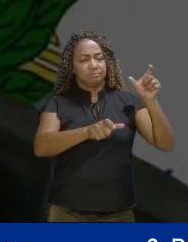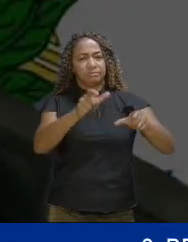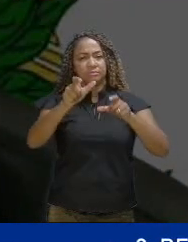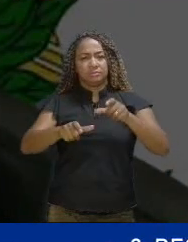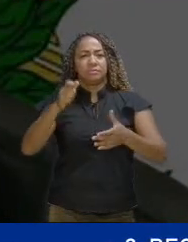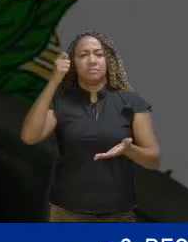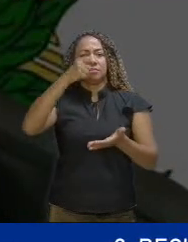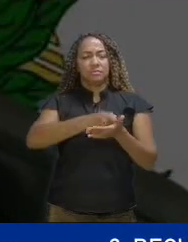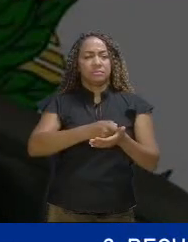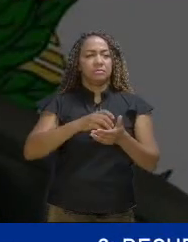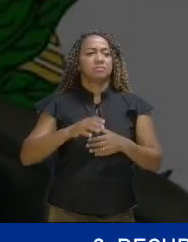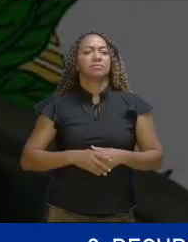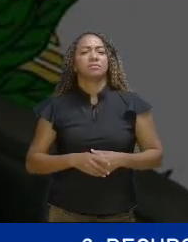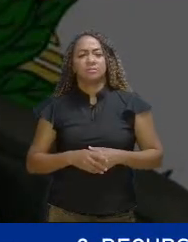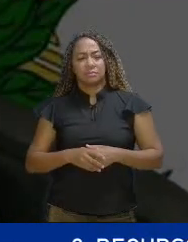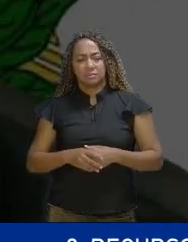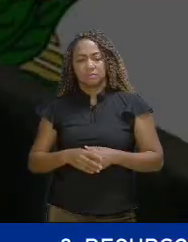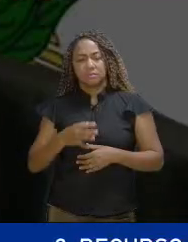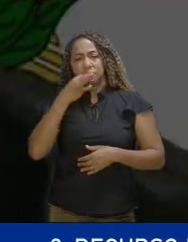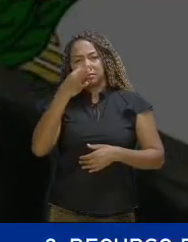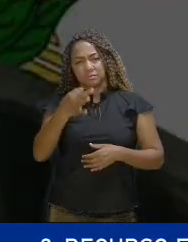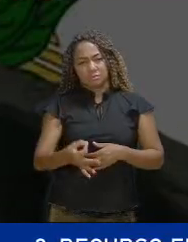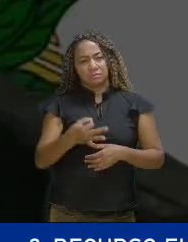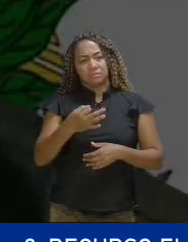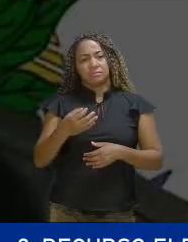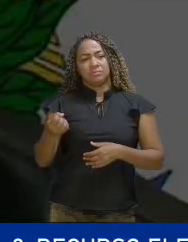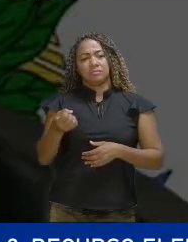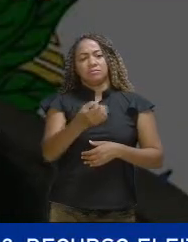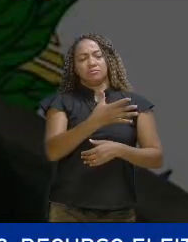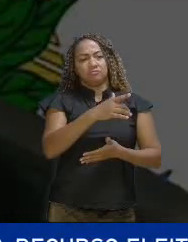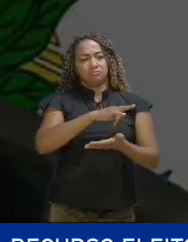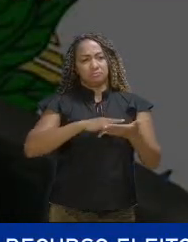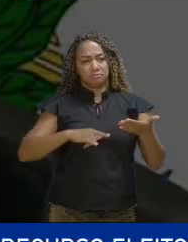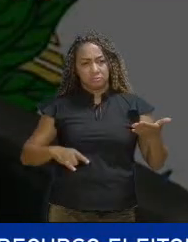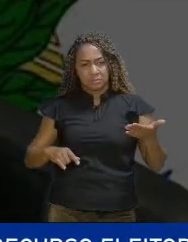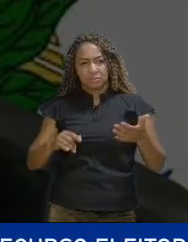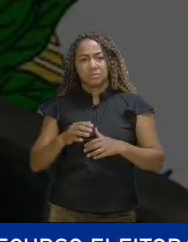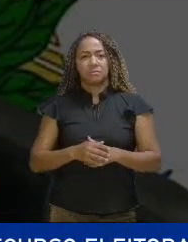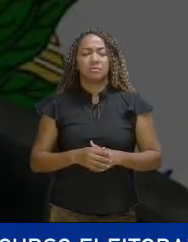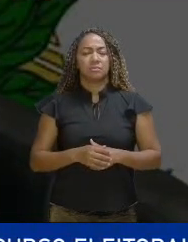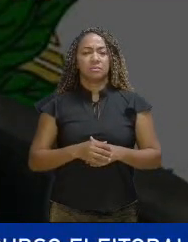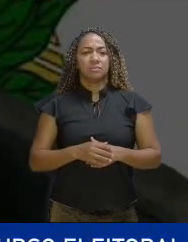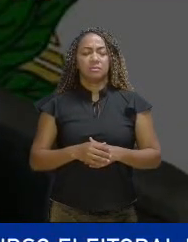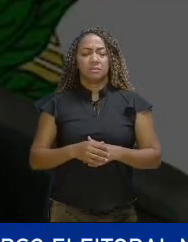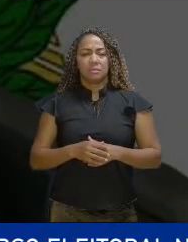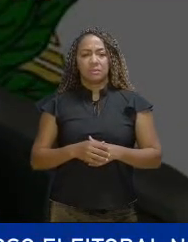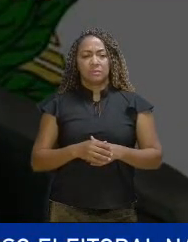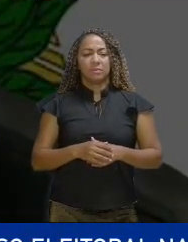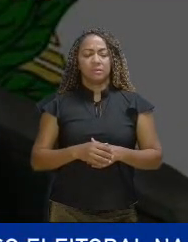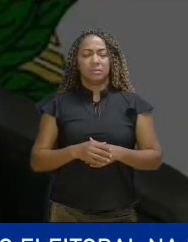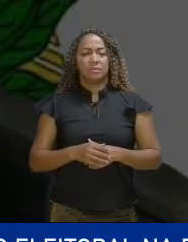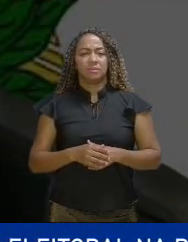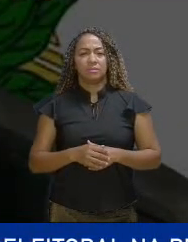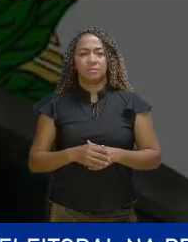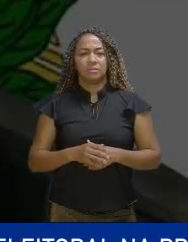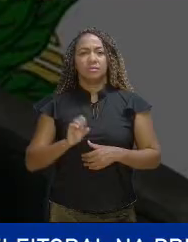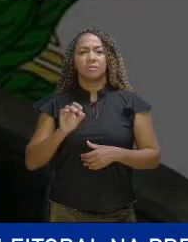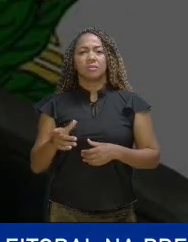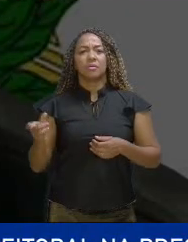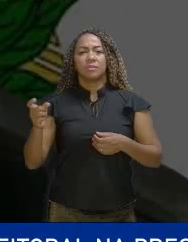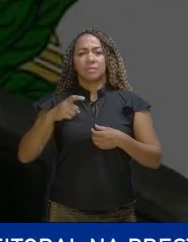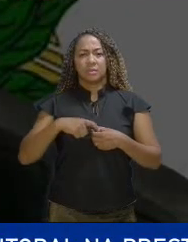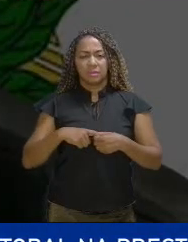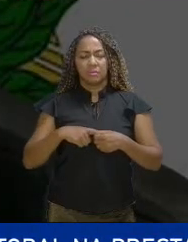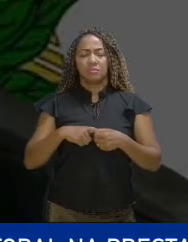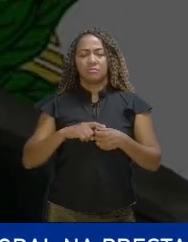realizados, e ele argumentou que são documentos novos, termos do 435 do CPC, e que só tornaram